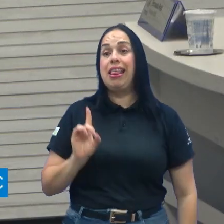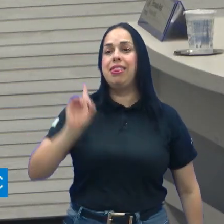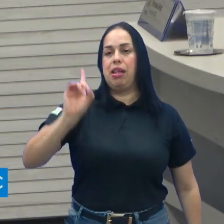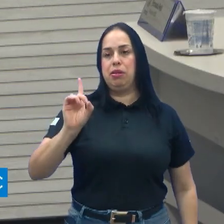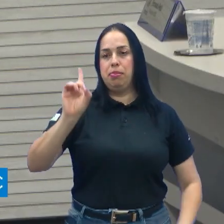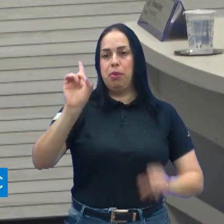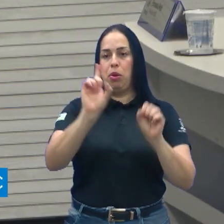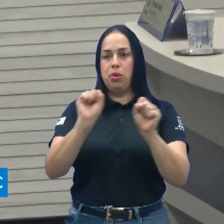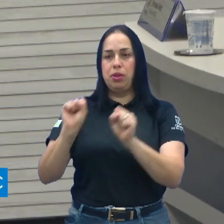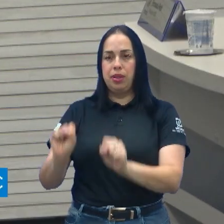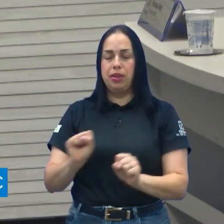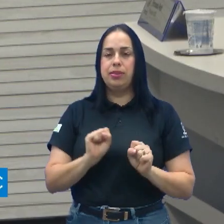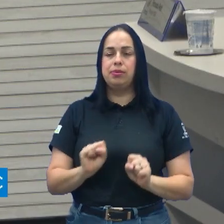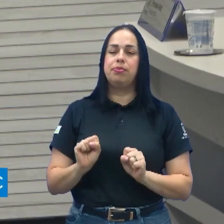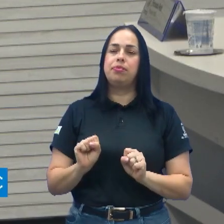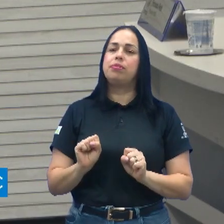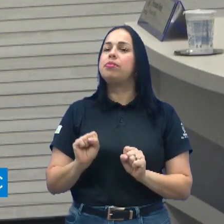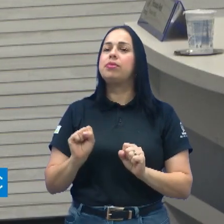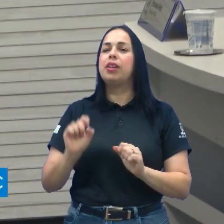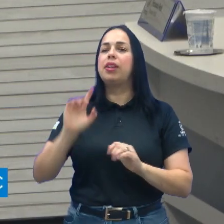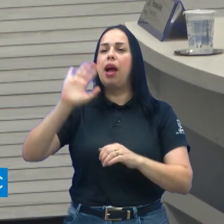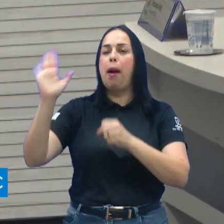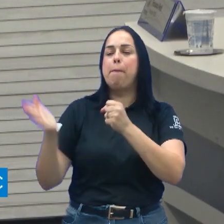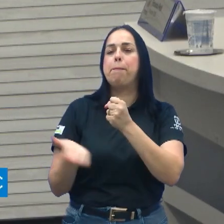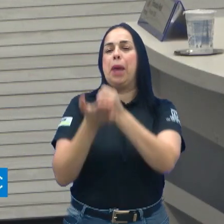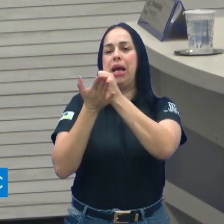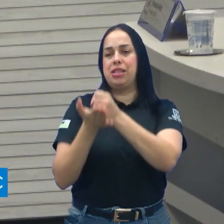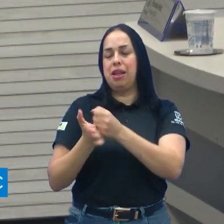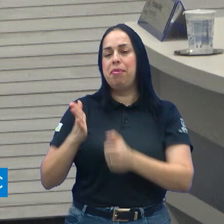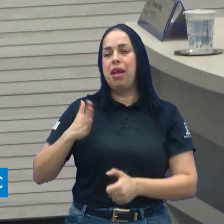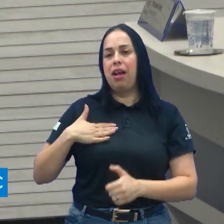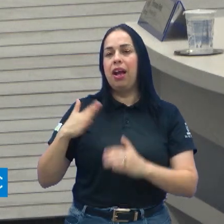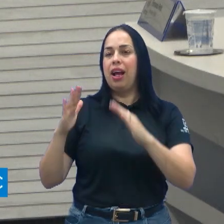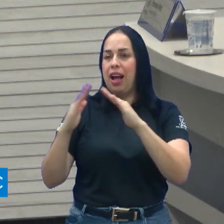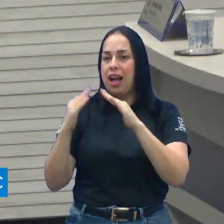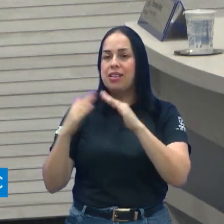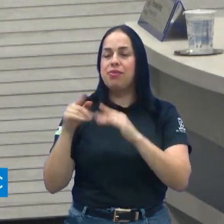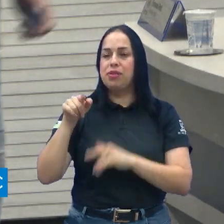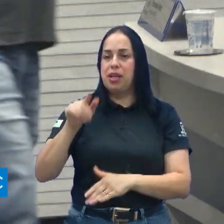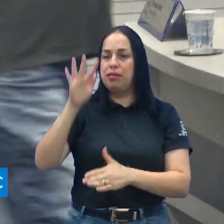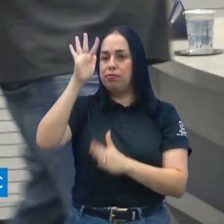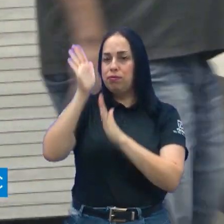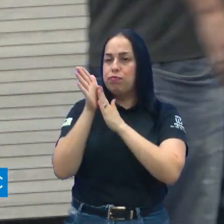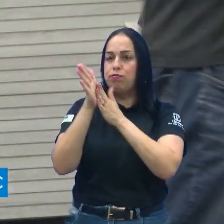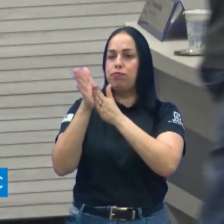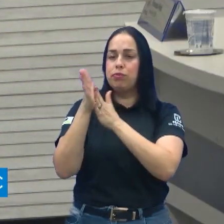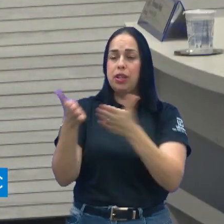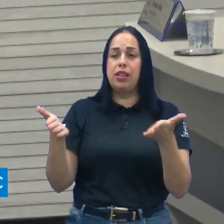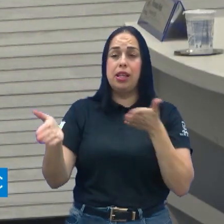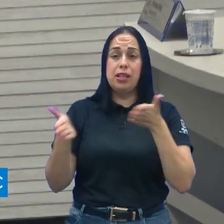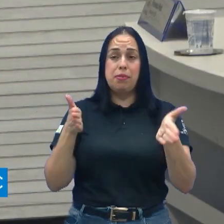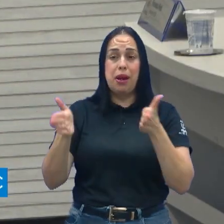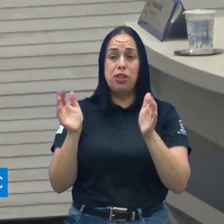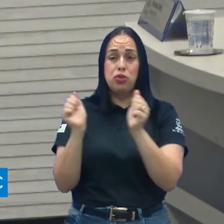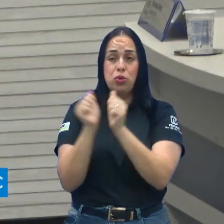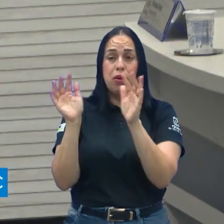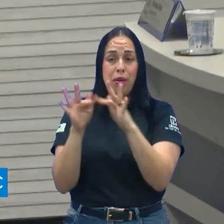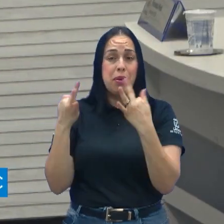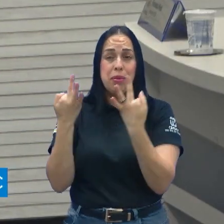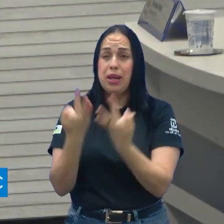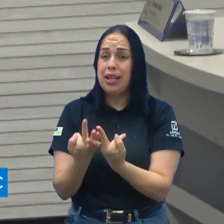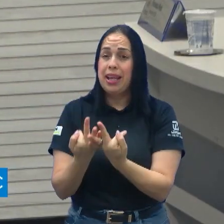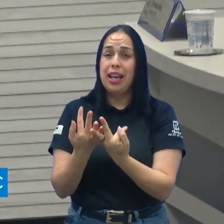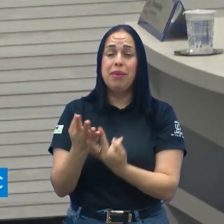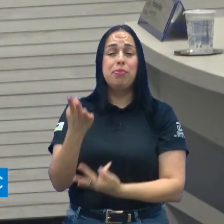que é o alicerce da nossa casa, da nossa vida. Você que é um cara muito temente a Deus, e está nesse período agora com a família muito legal,